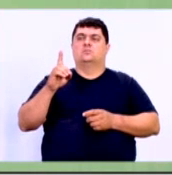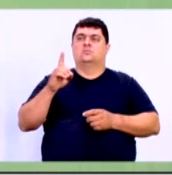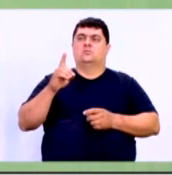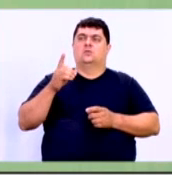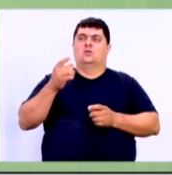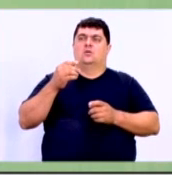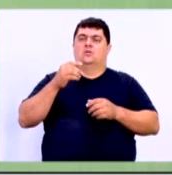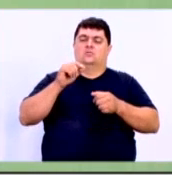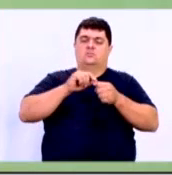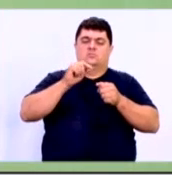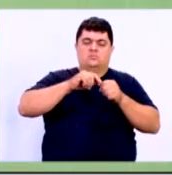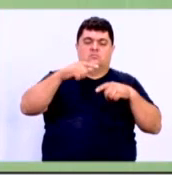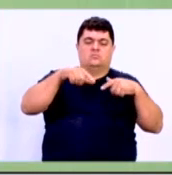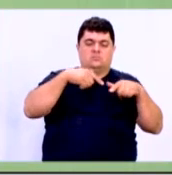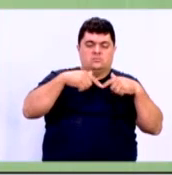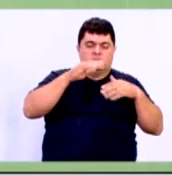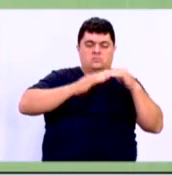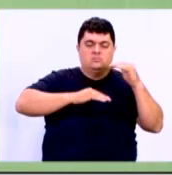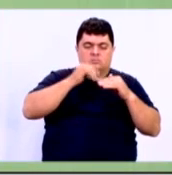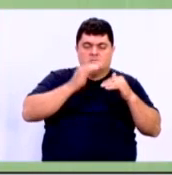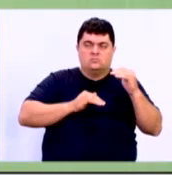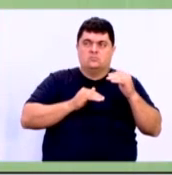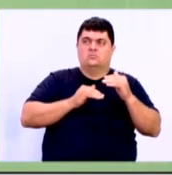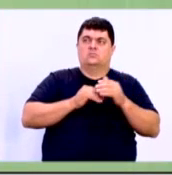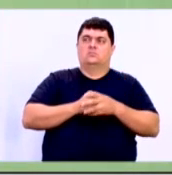obra da fábrica, é um custo direto. Beleza.